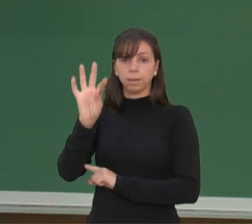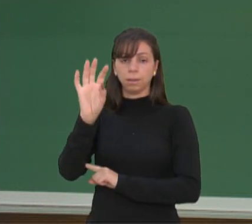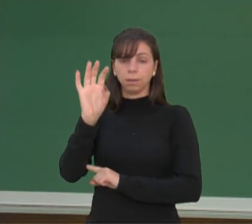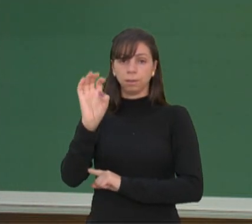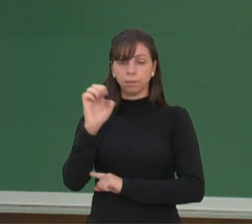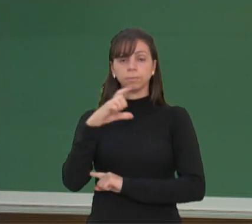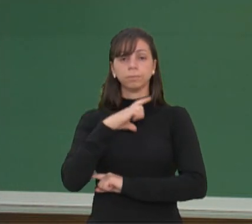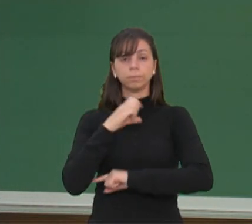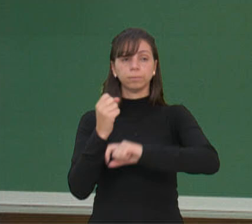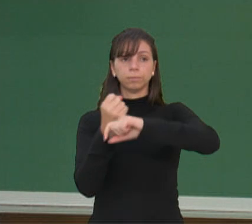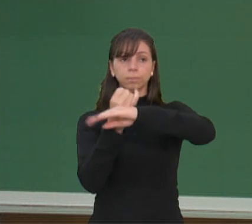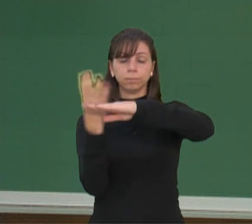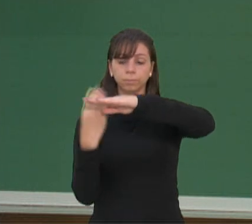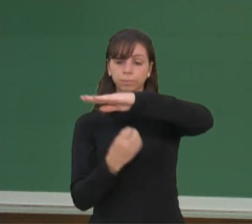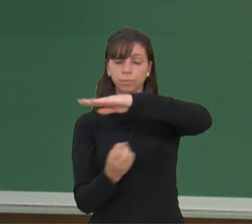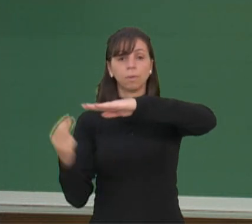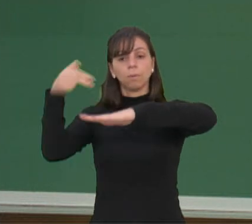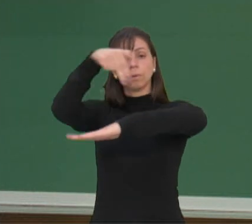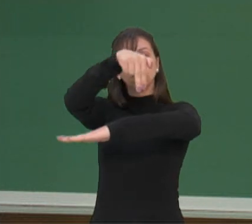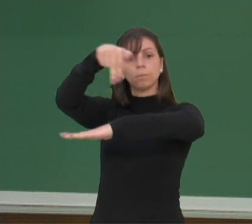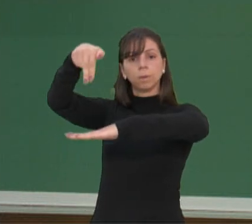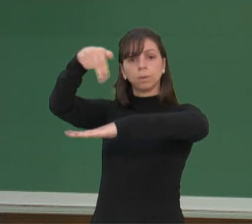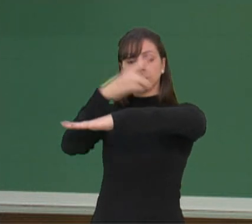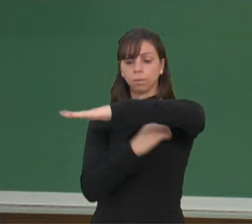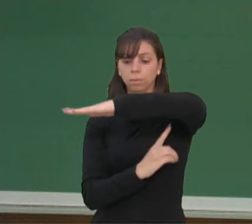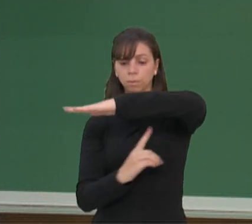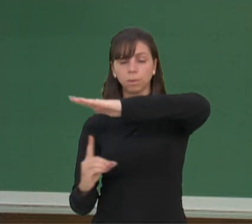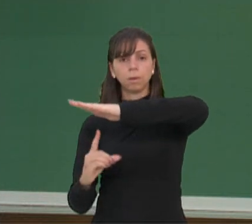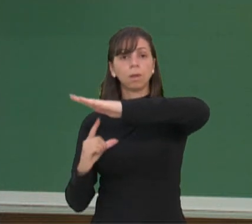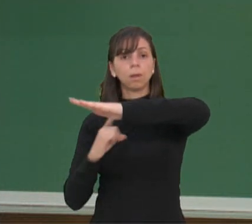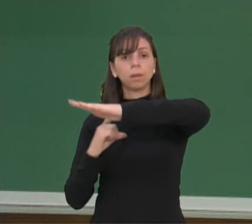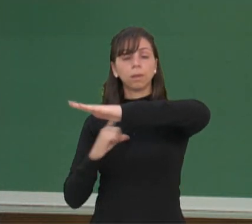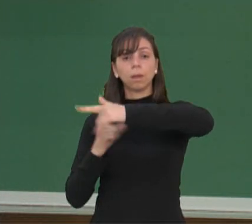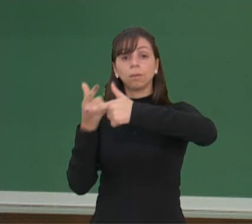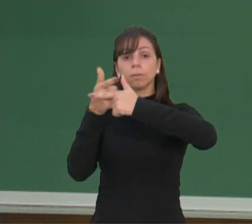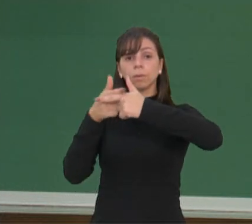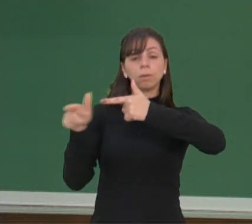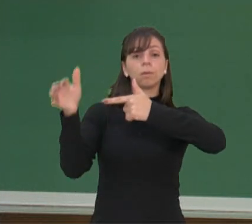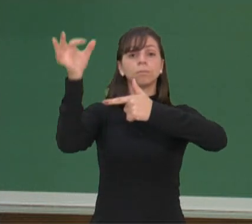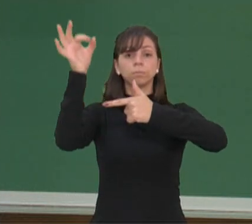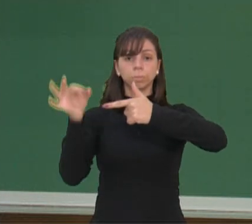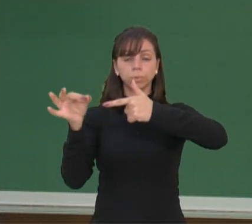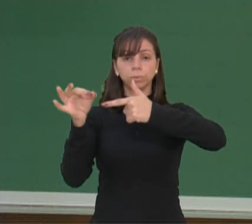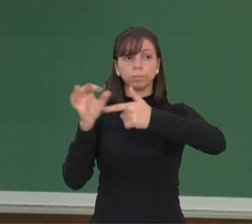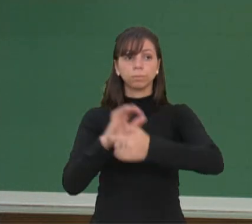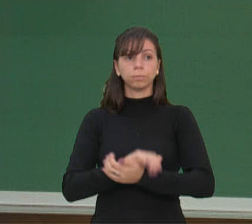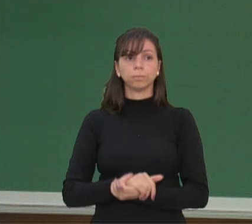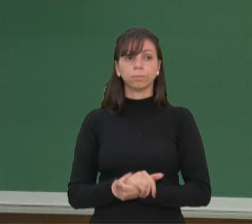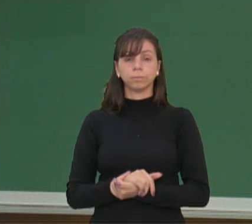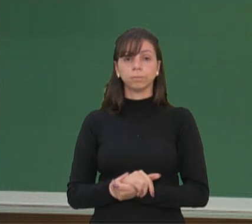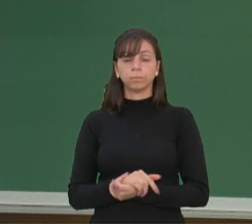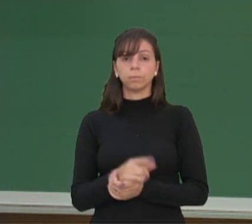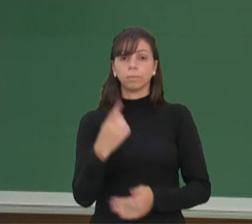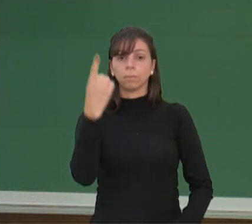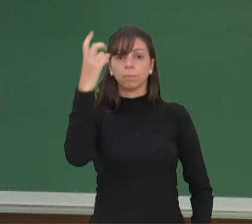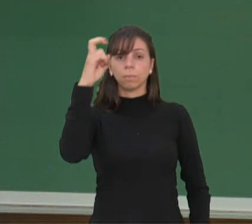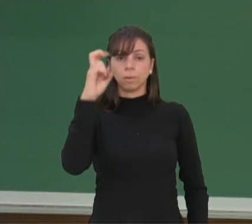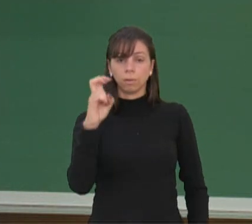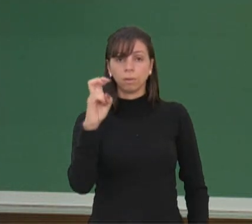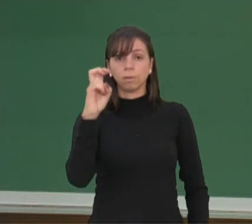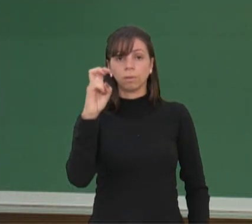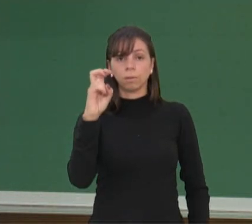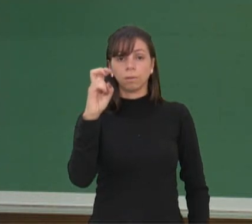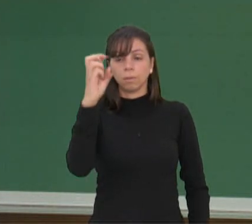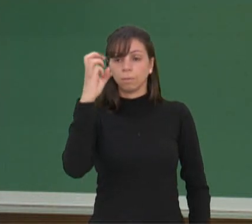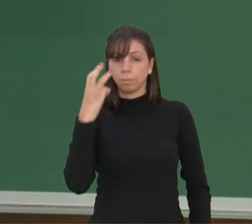verdade, olhando para o numerador e para o denominador, você tem uma divisão exata. 15 sobre 3 é 5. 21 sobre